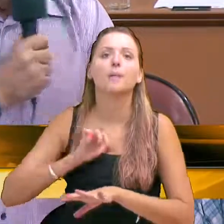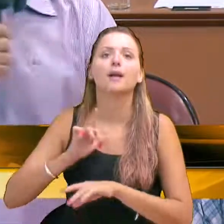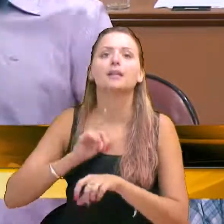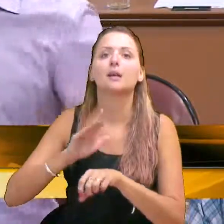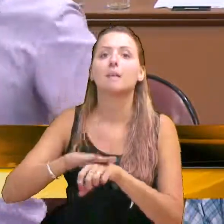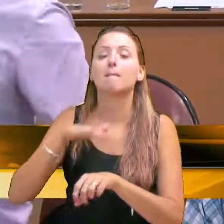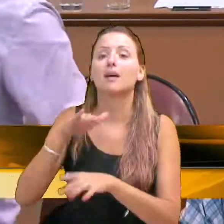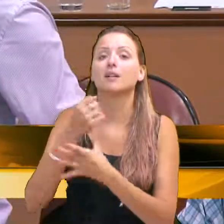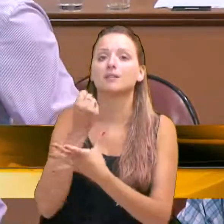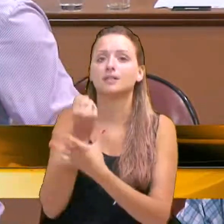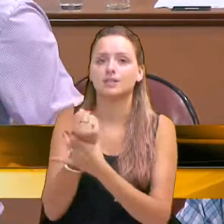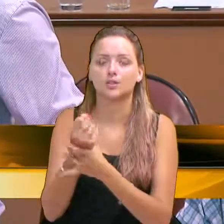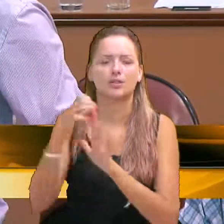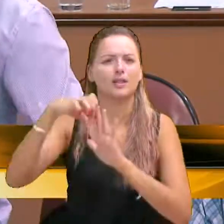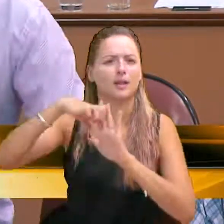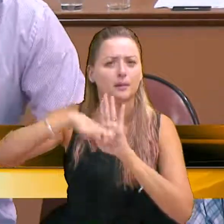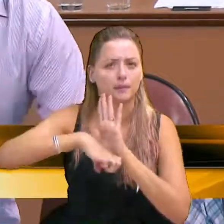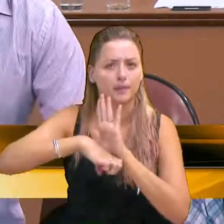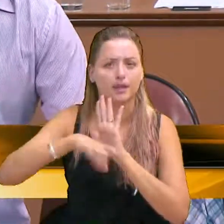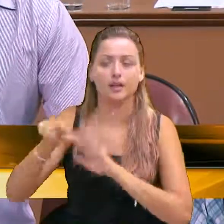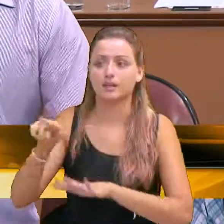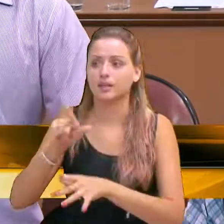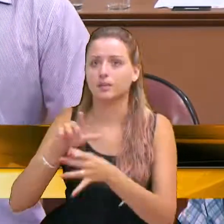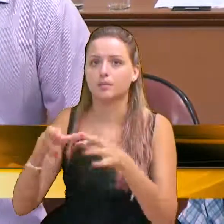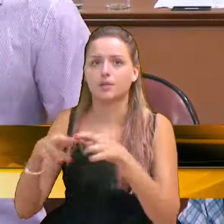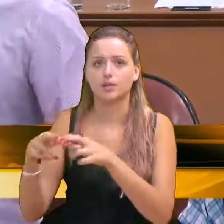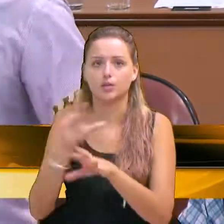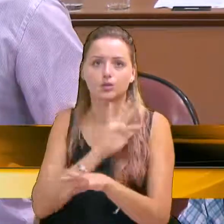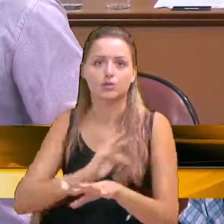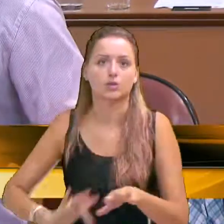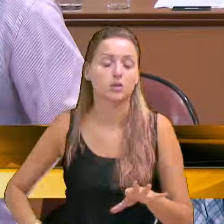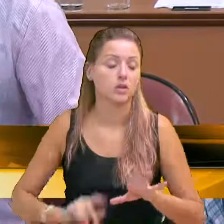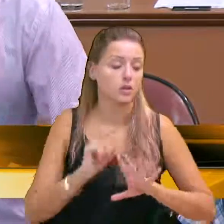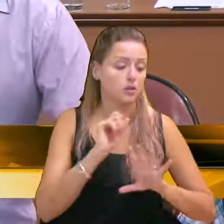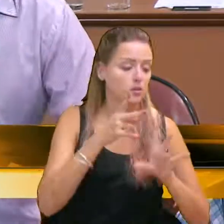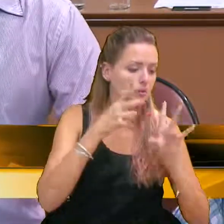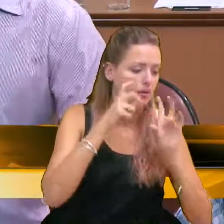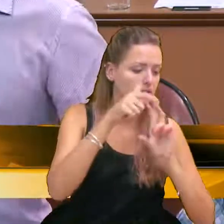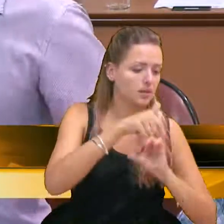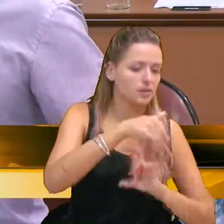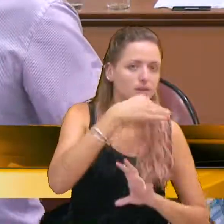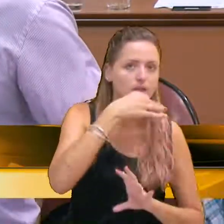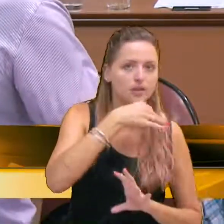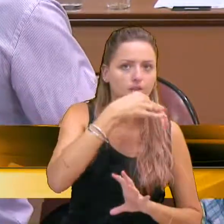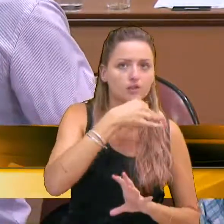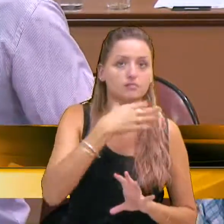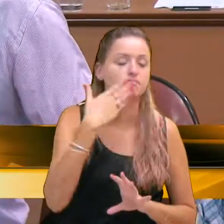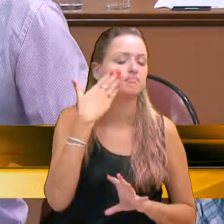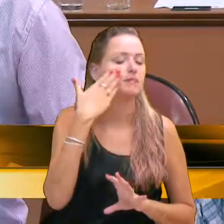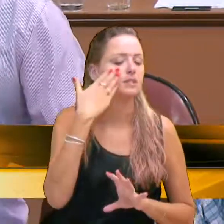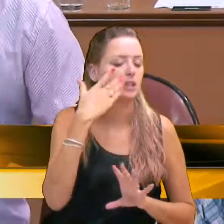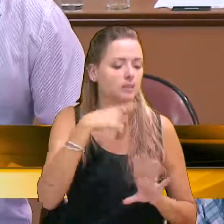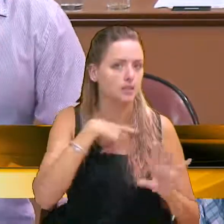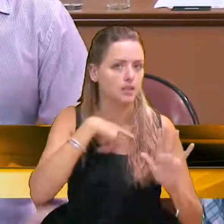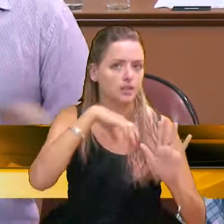enviando as emendas para Farroupilha, e nós aqui, por aquilo que a gente vê, a gente sabe sim que tem